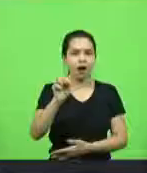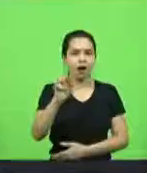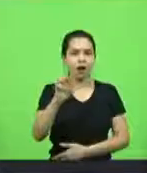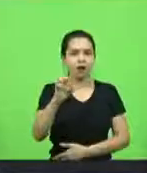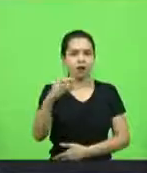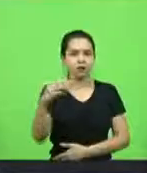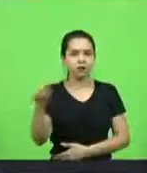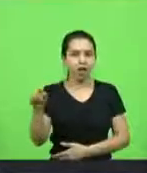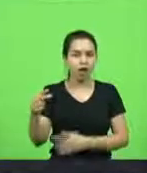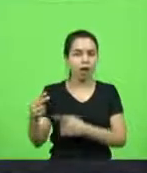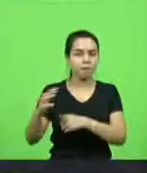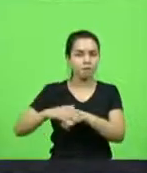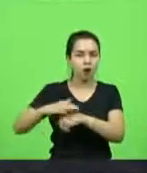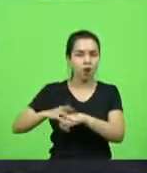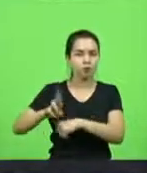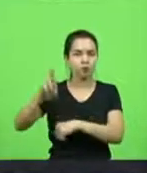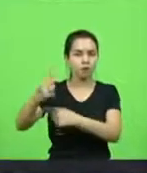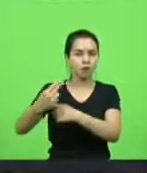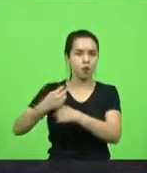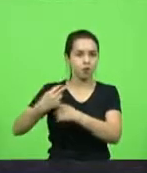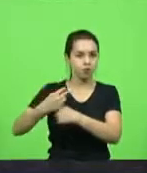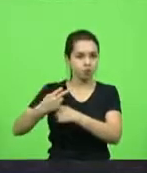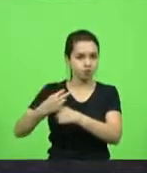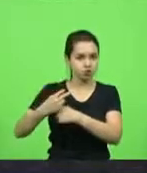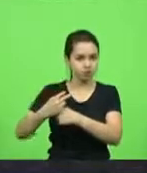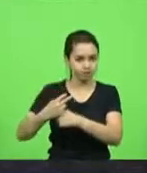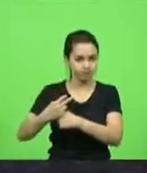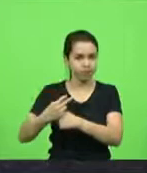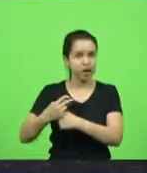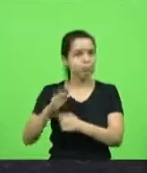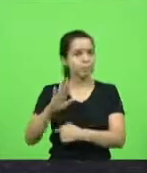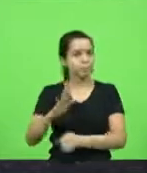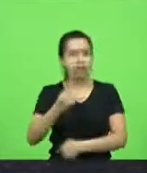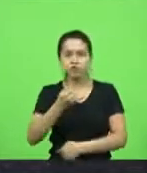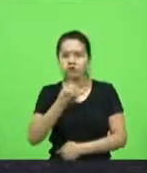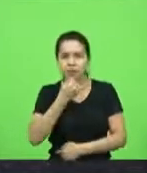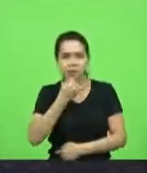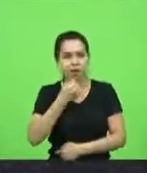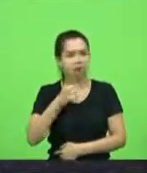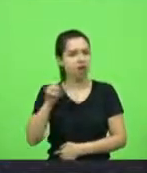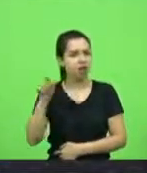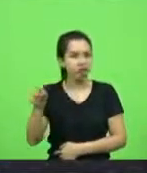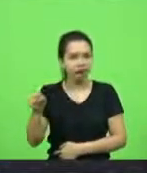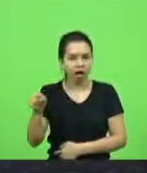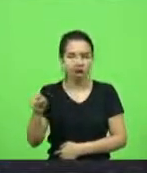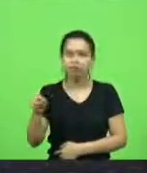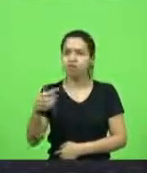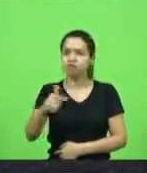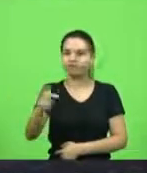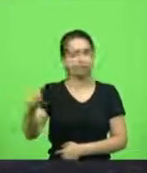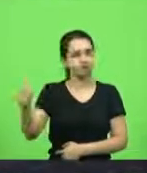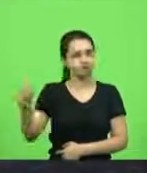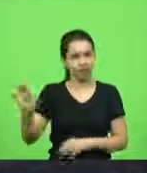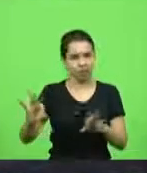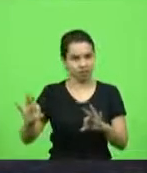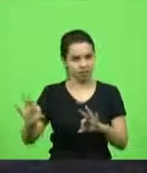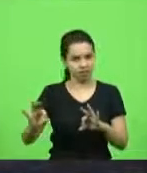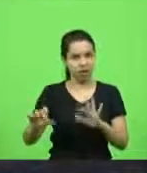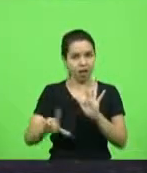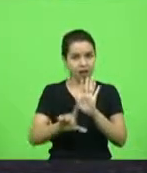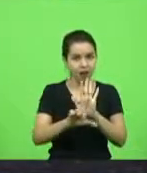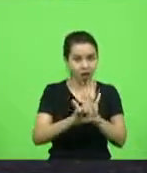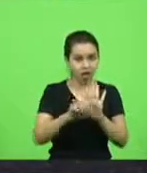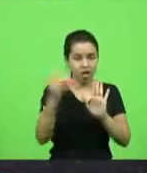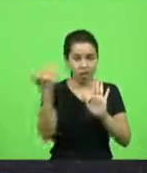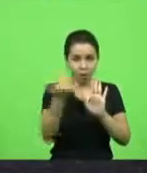deveria nos proteger Deputado Nilson Berlanda presidente em exercício infelizmente não faz seu papel infelizmente não cumprir com a lei